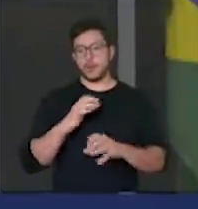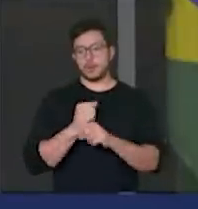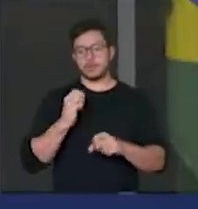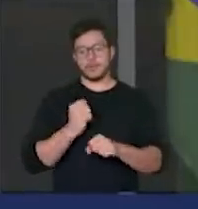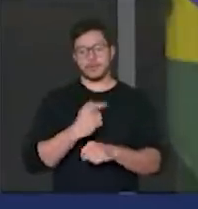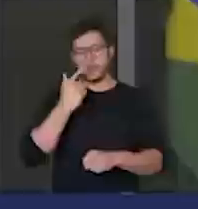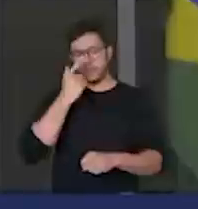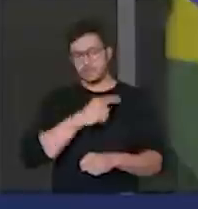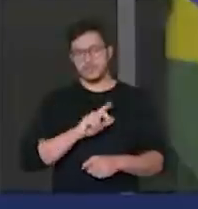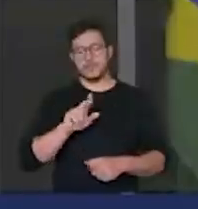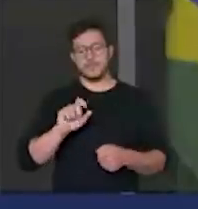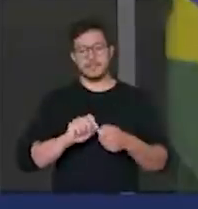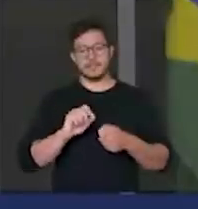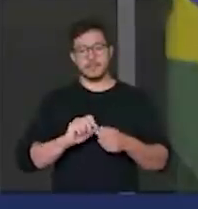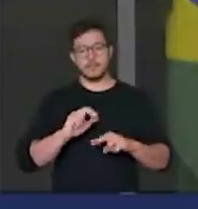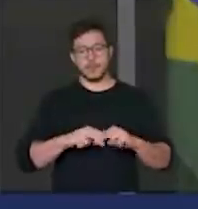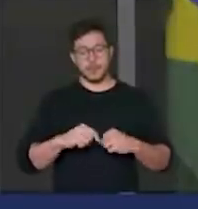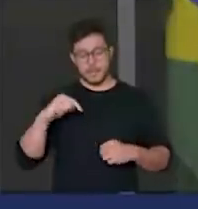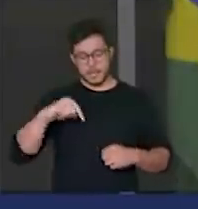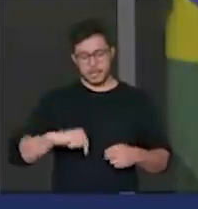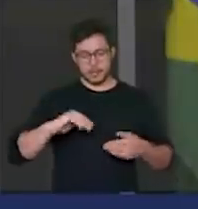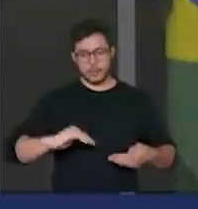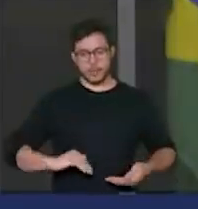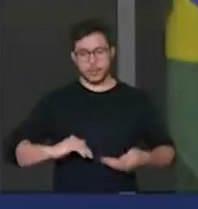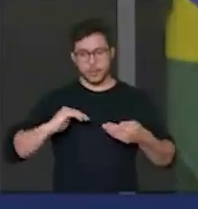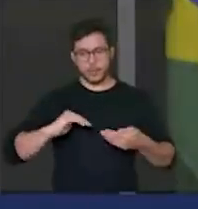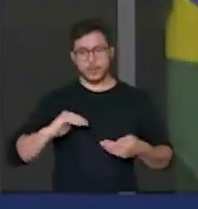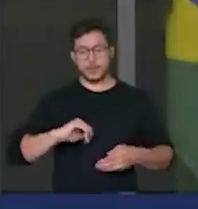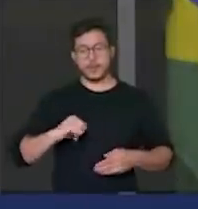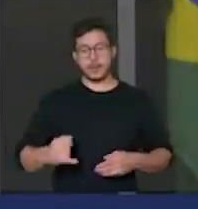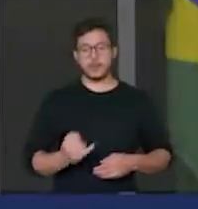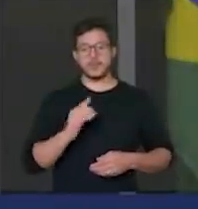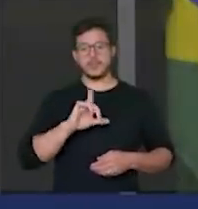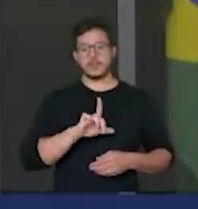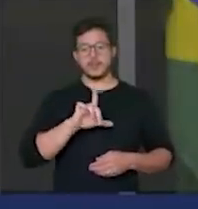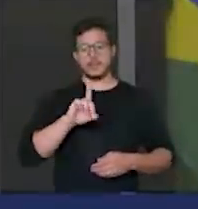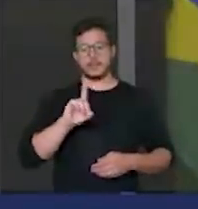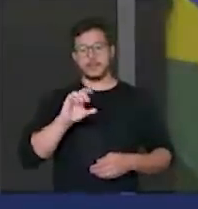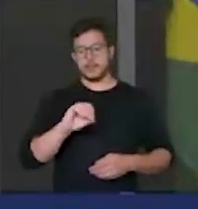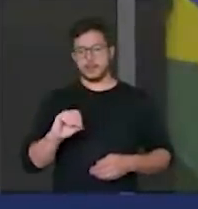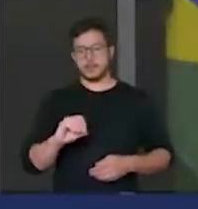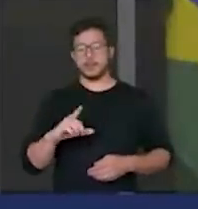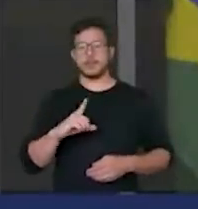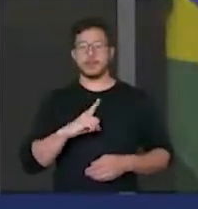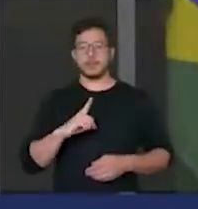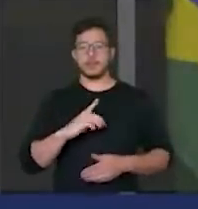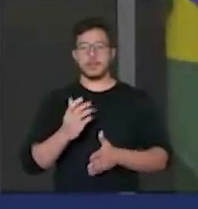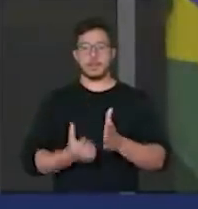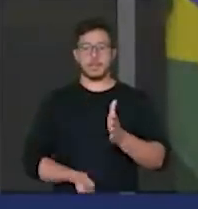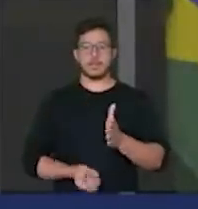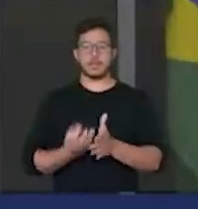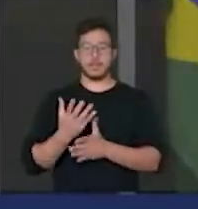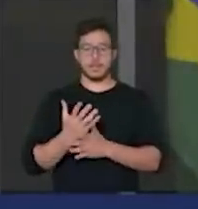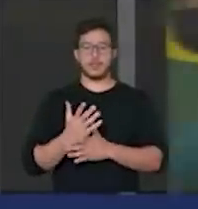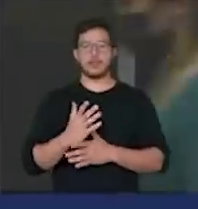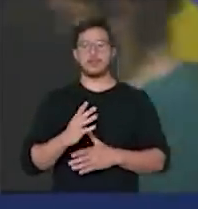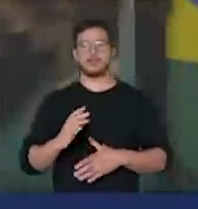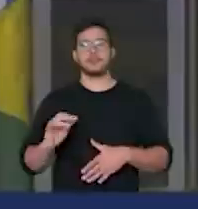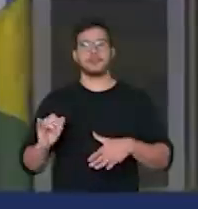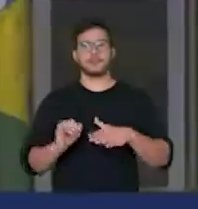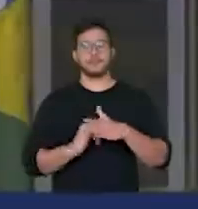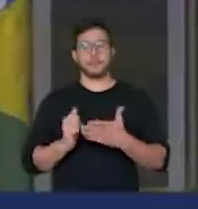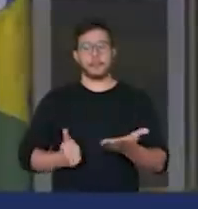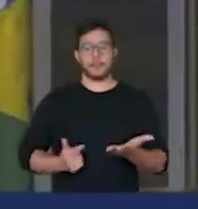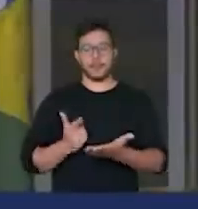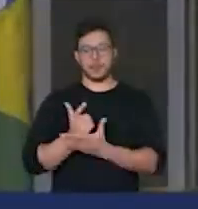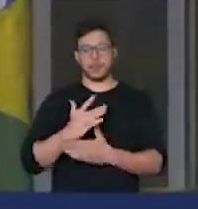orçamento para ser cumprida, porque este Congresso Nacional, via Lei de Diretrizes Orçamentárias, está institucionalizando compra